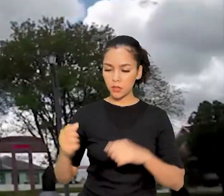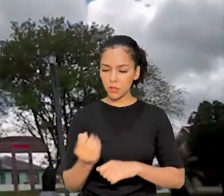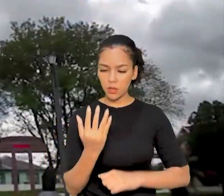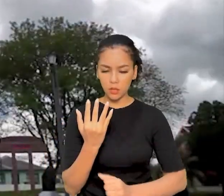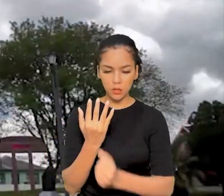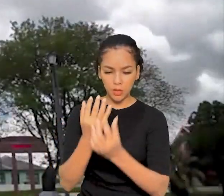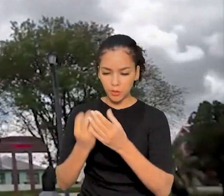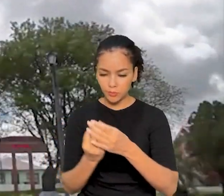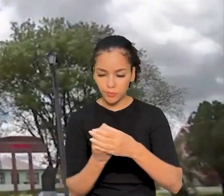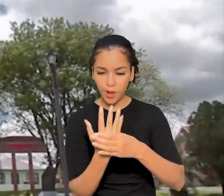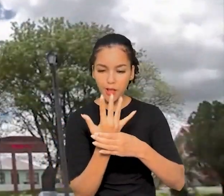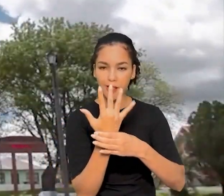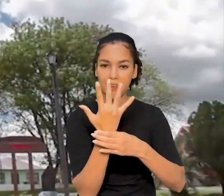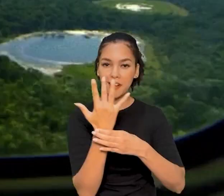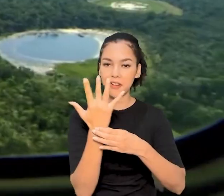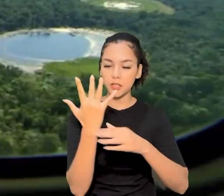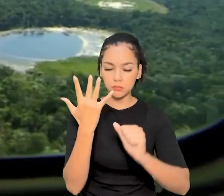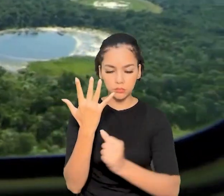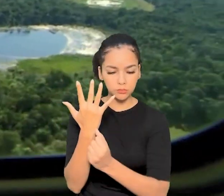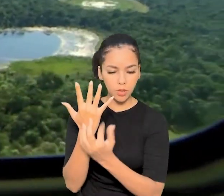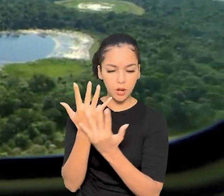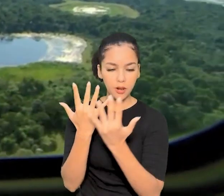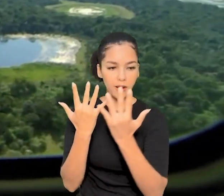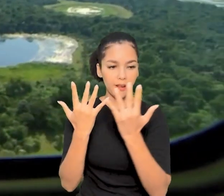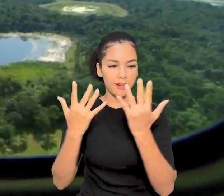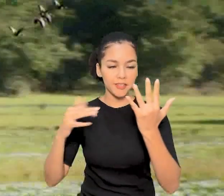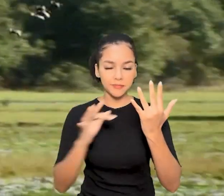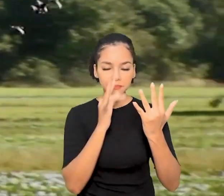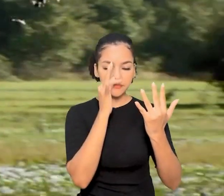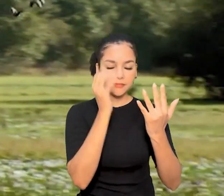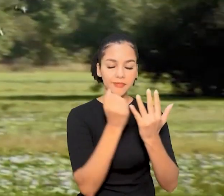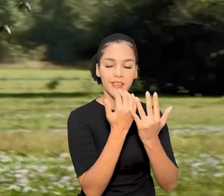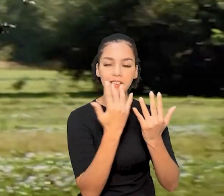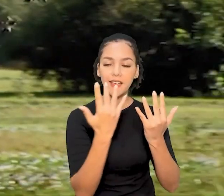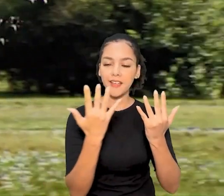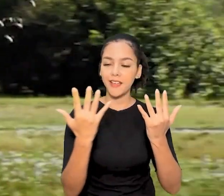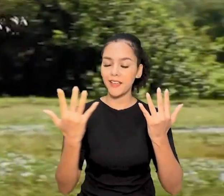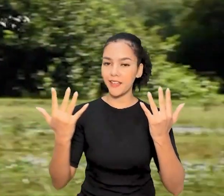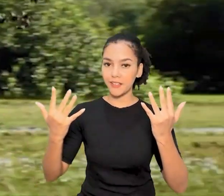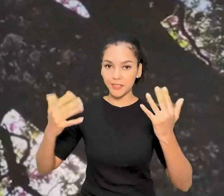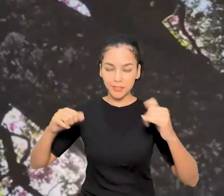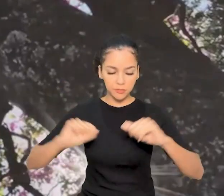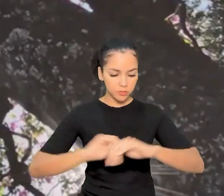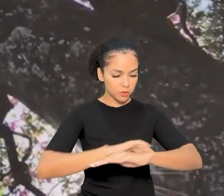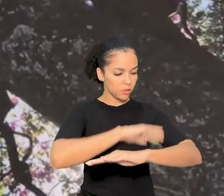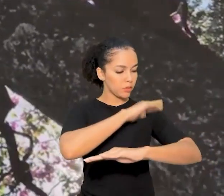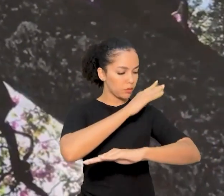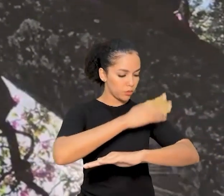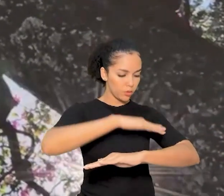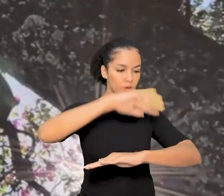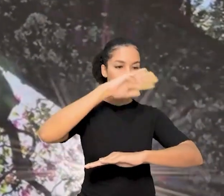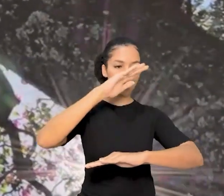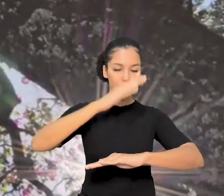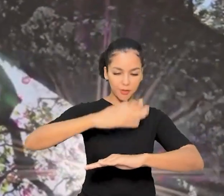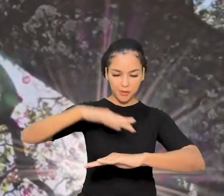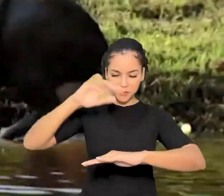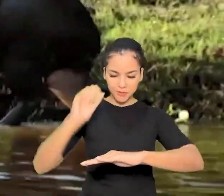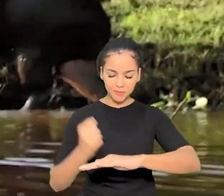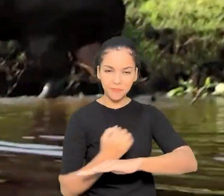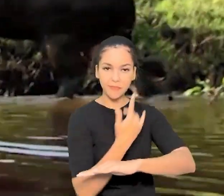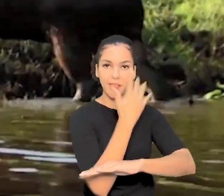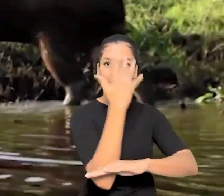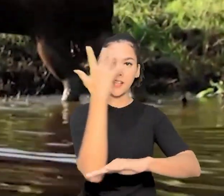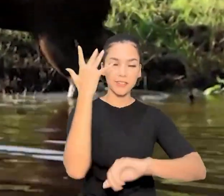que a terra mais Cid Deus os sonhos temos Campos tem mais flores